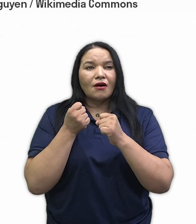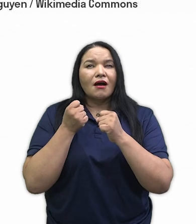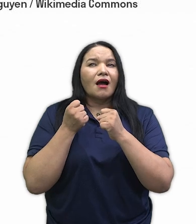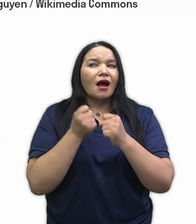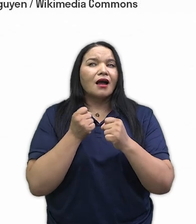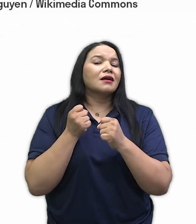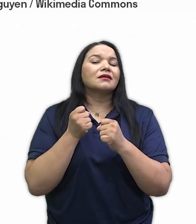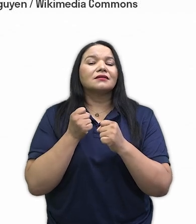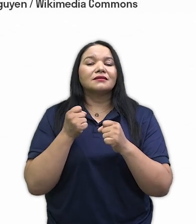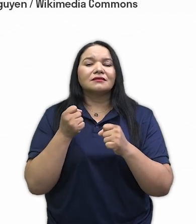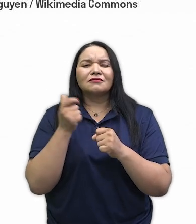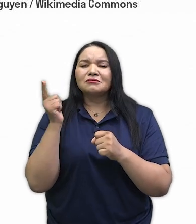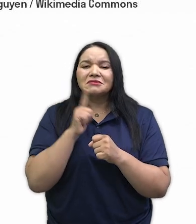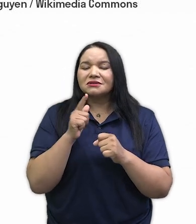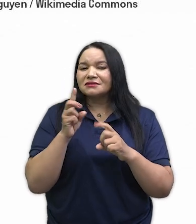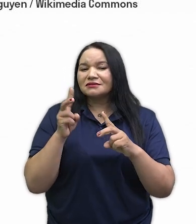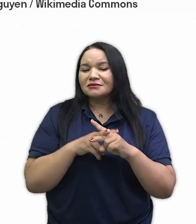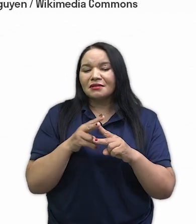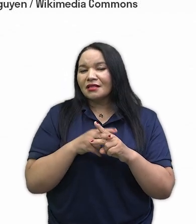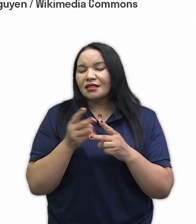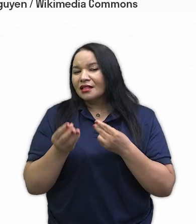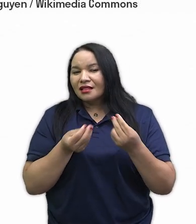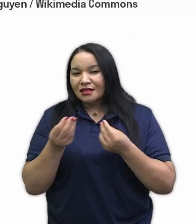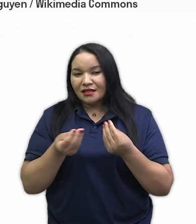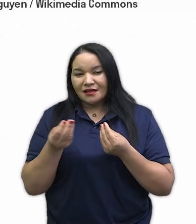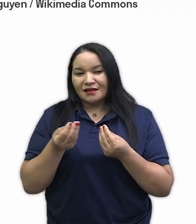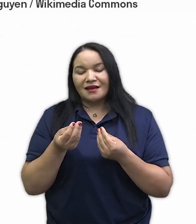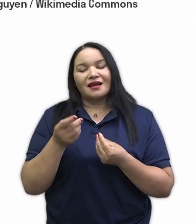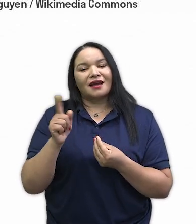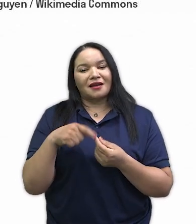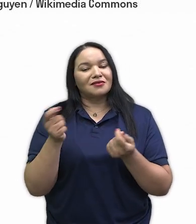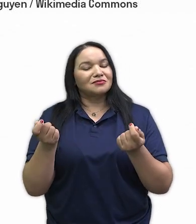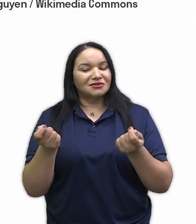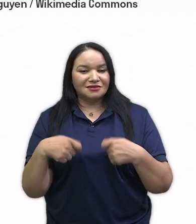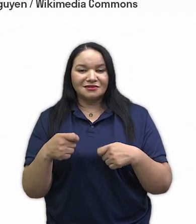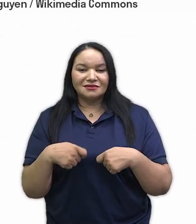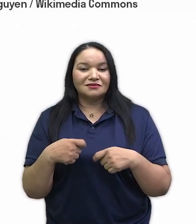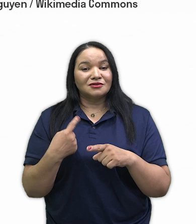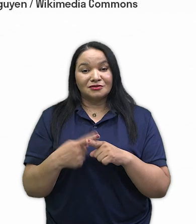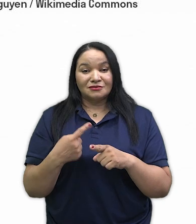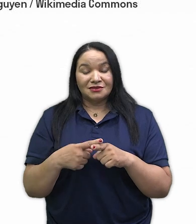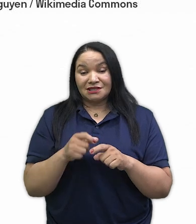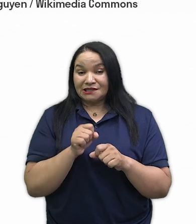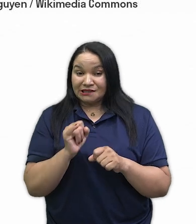enxerga e vai lutar boxe? Mas é possível, gente, desde que haja